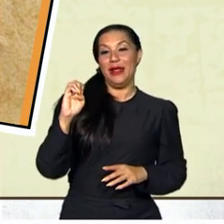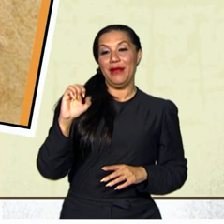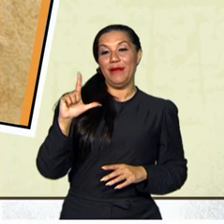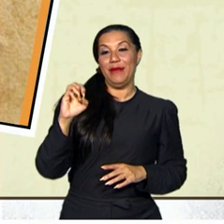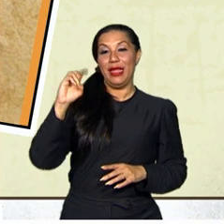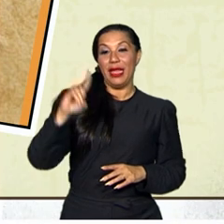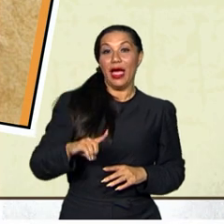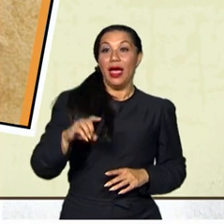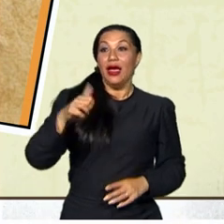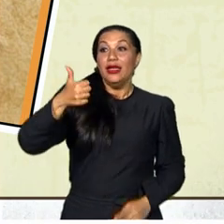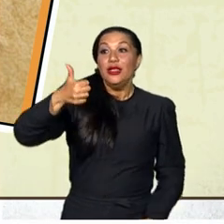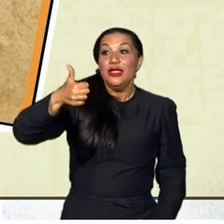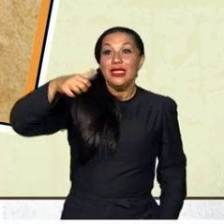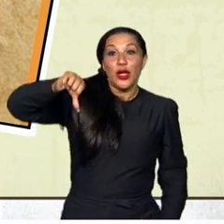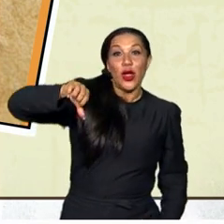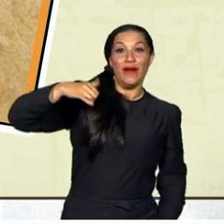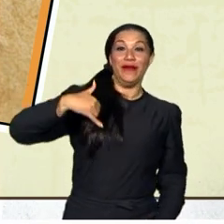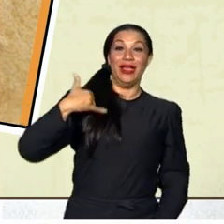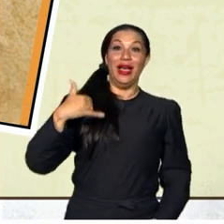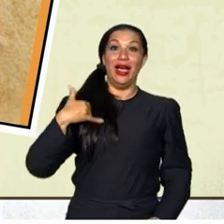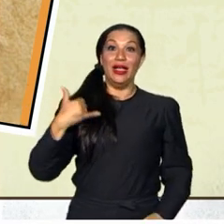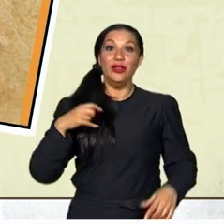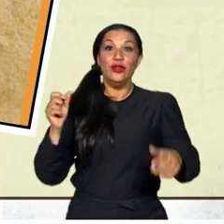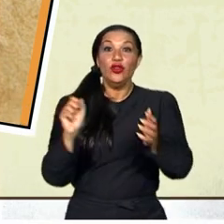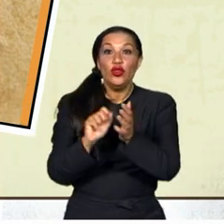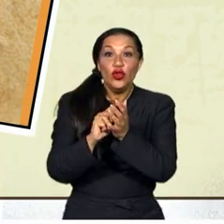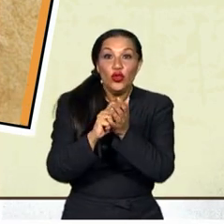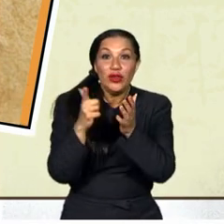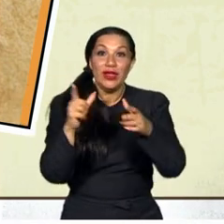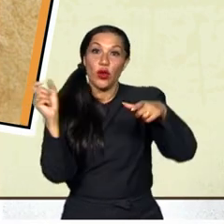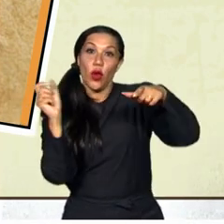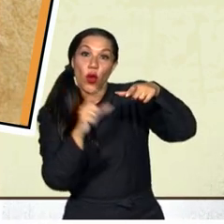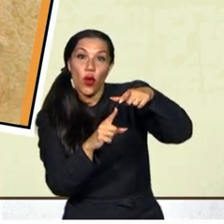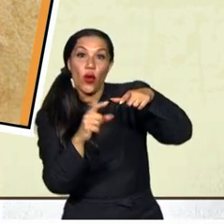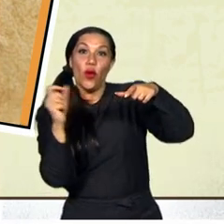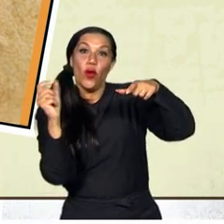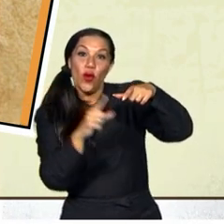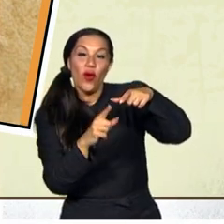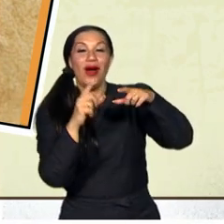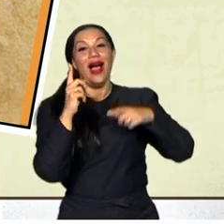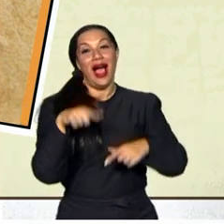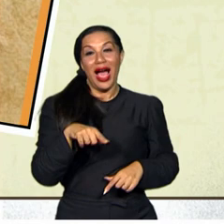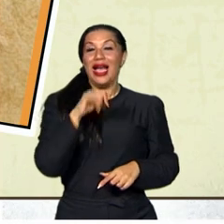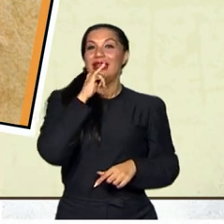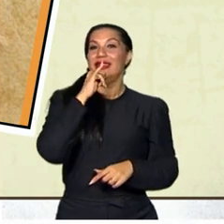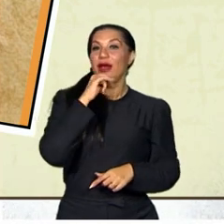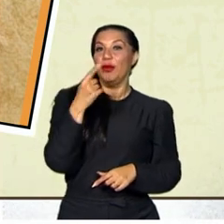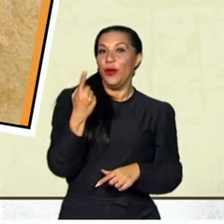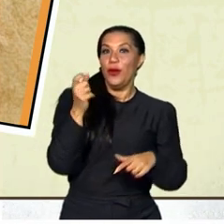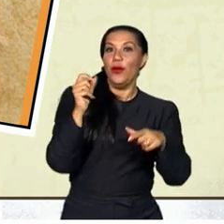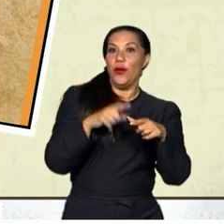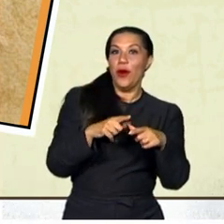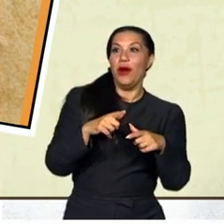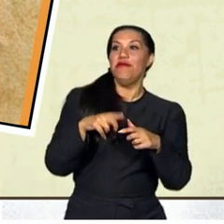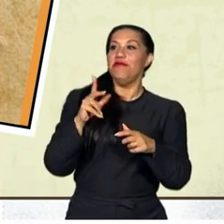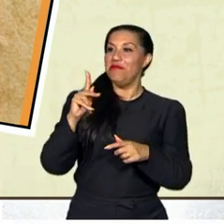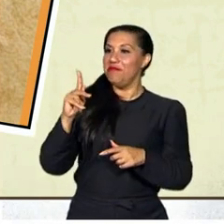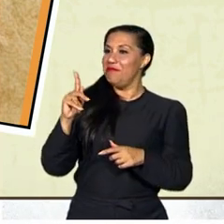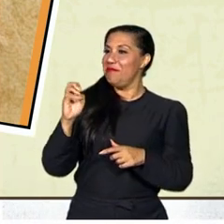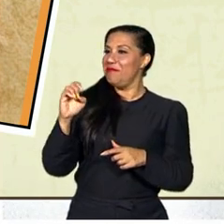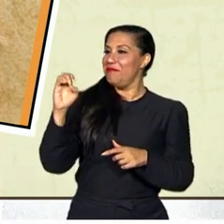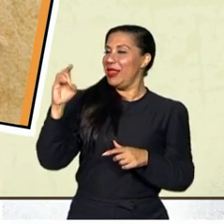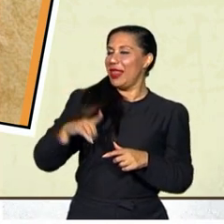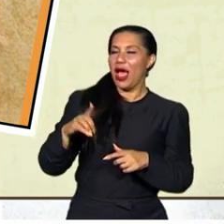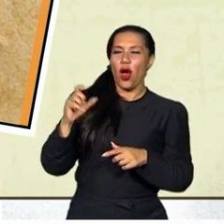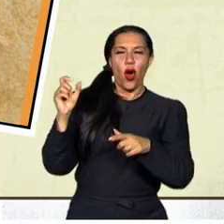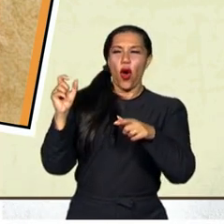apenas 19 anos, marca duas vezes, sendo um deles considerado pelo próprio rei do futebol o